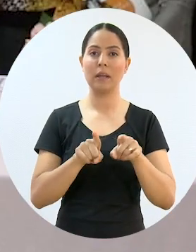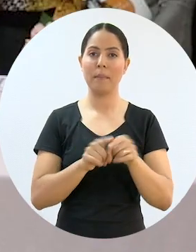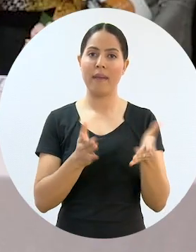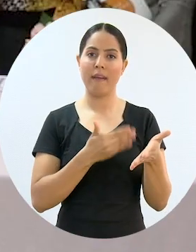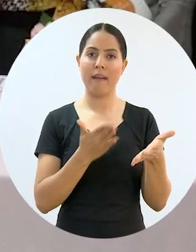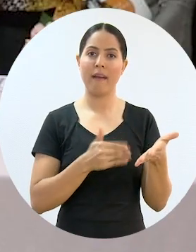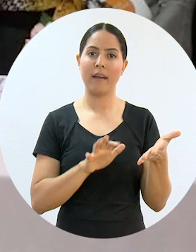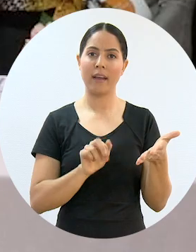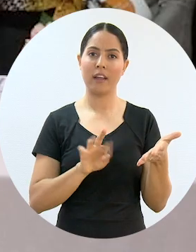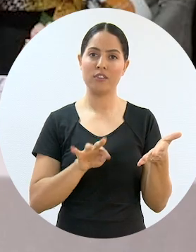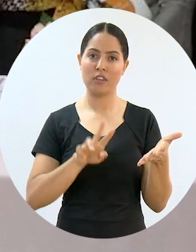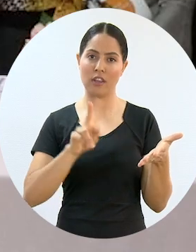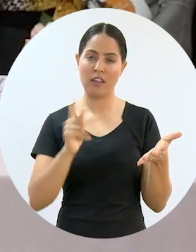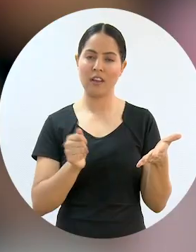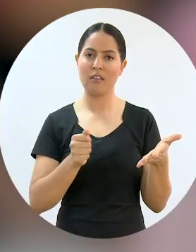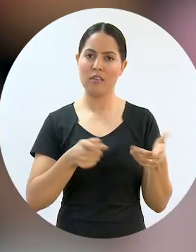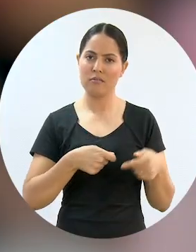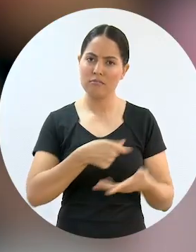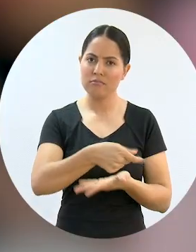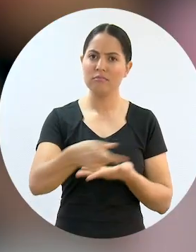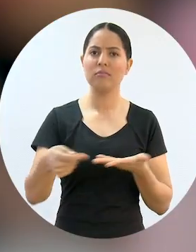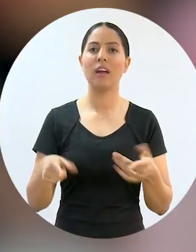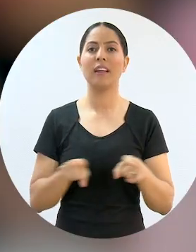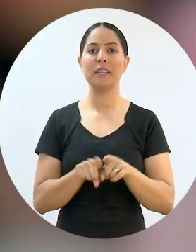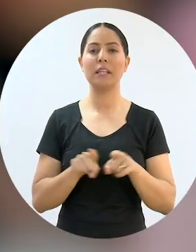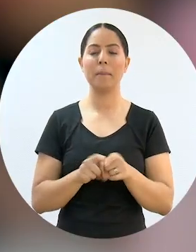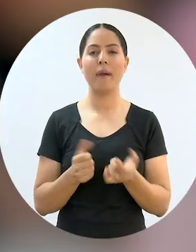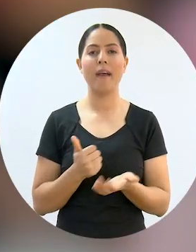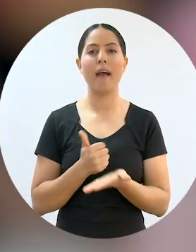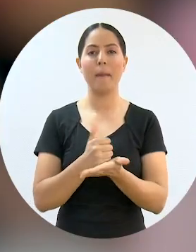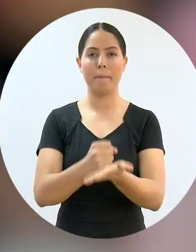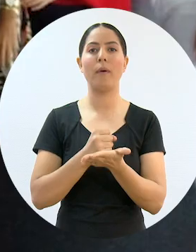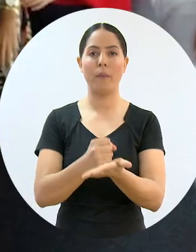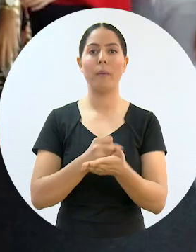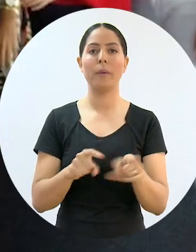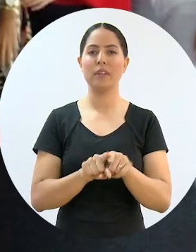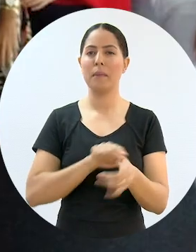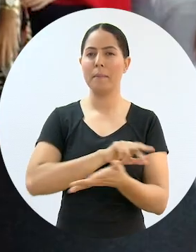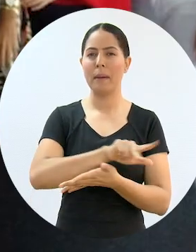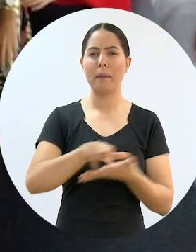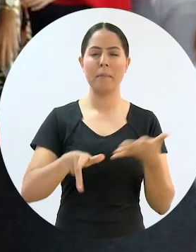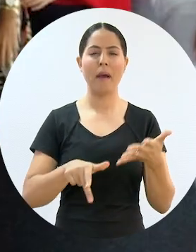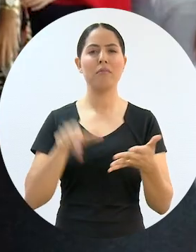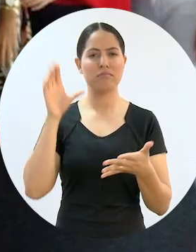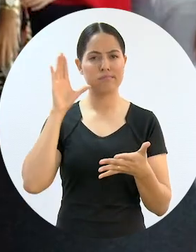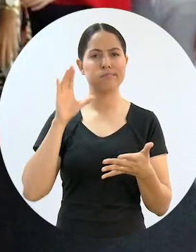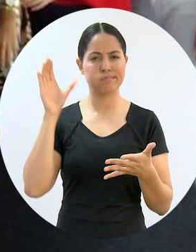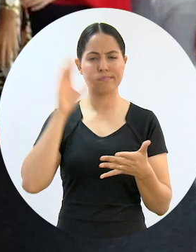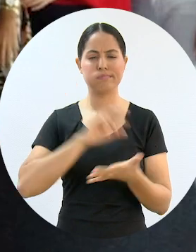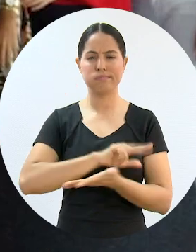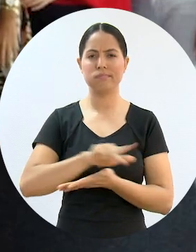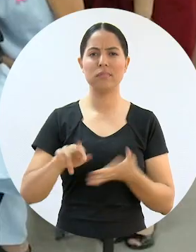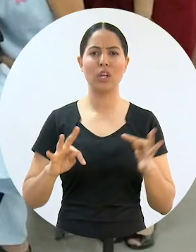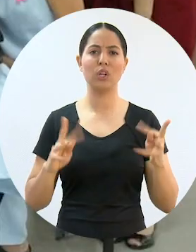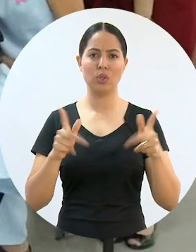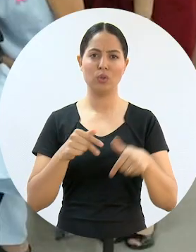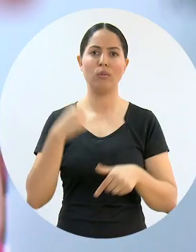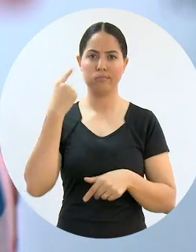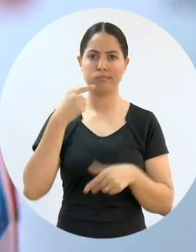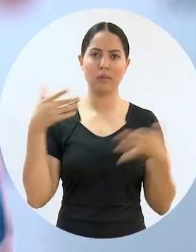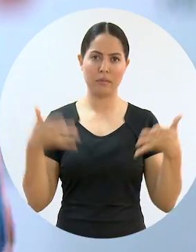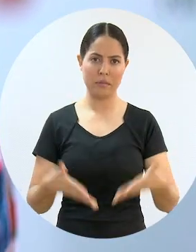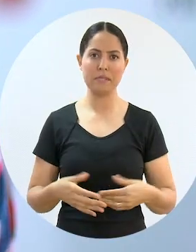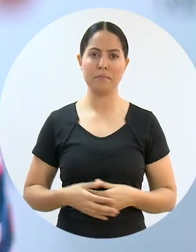de prerrogativas da mulher advogada e oferecer apoio e conhecimento às advogadas e advogados